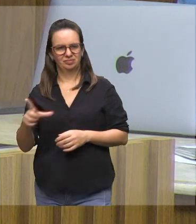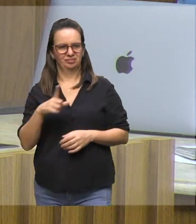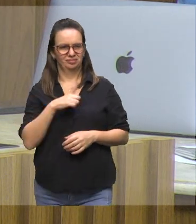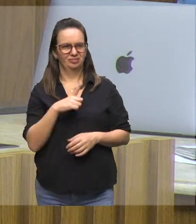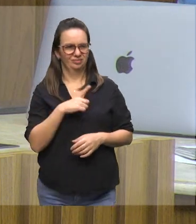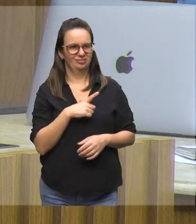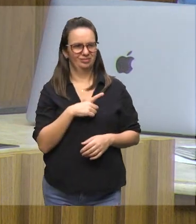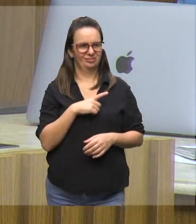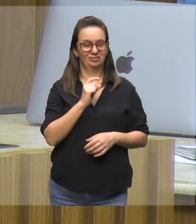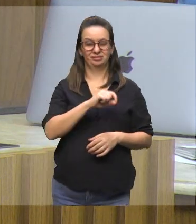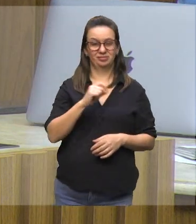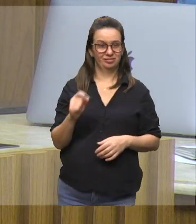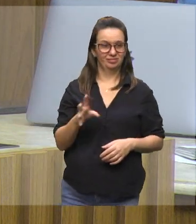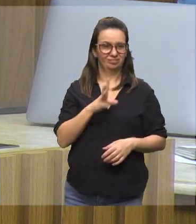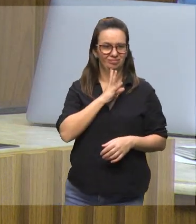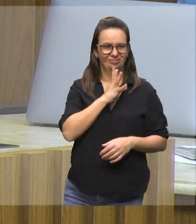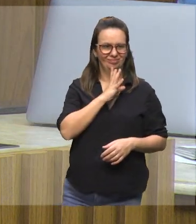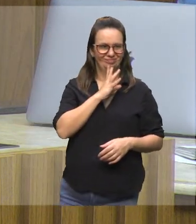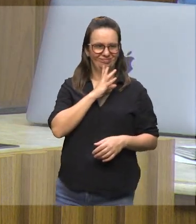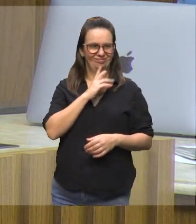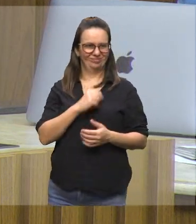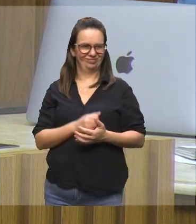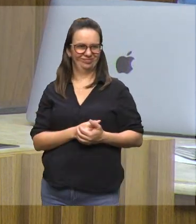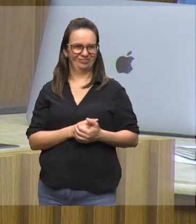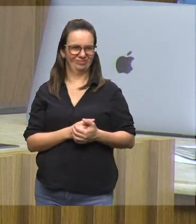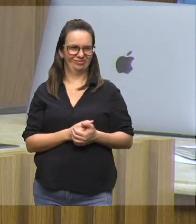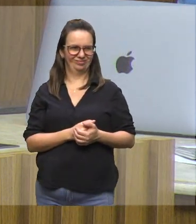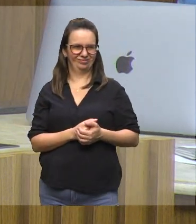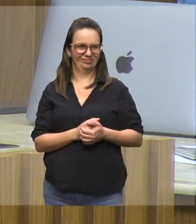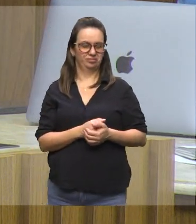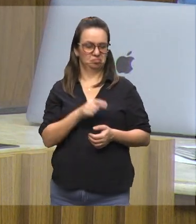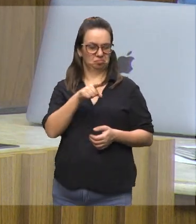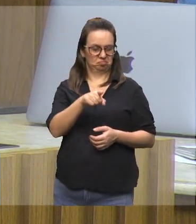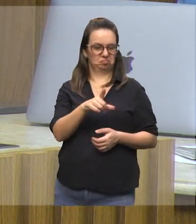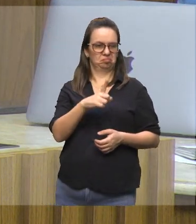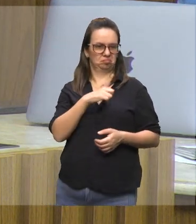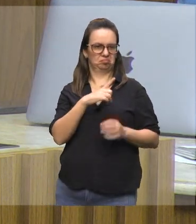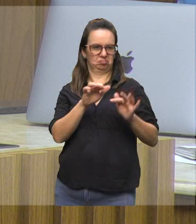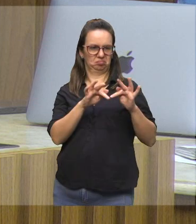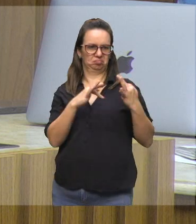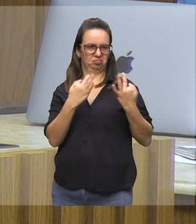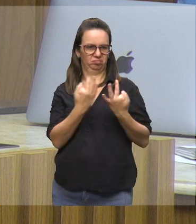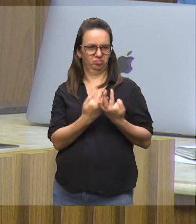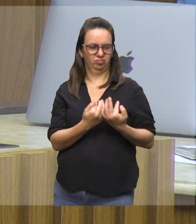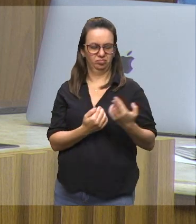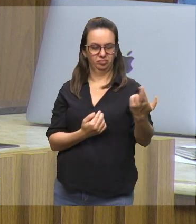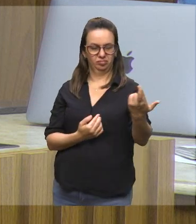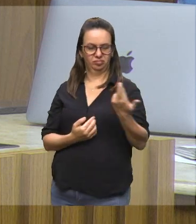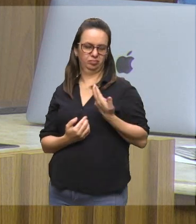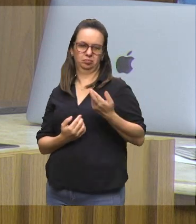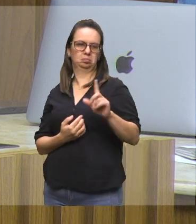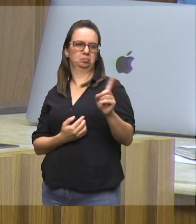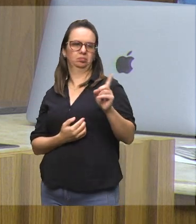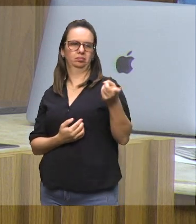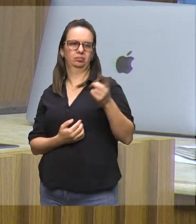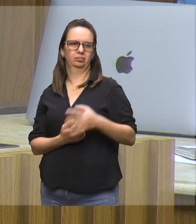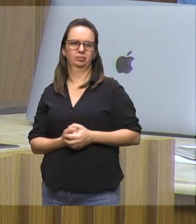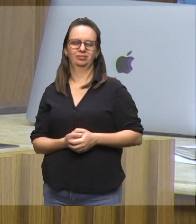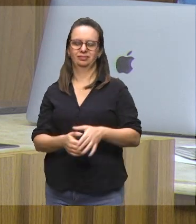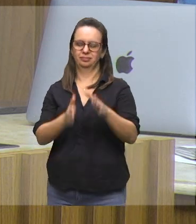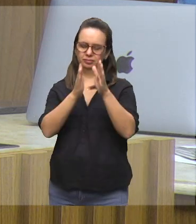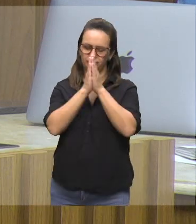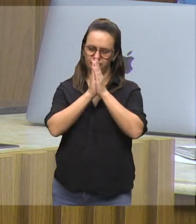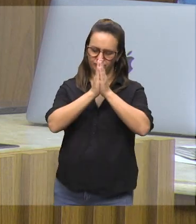em maconha? Você tem? E aí a pessoa fala, não, pois é. Ore a Deus para que não